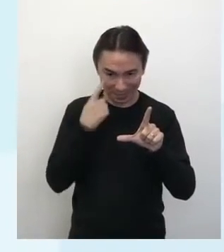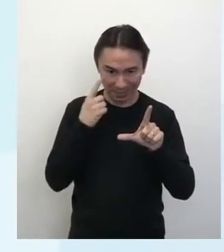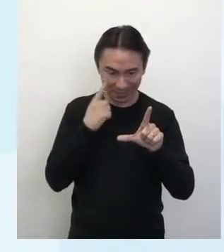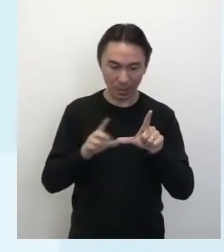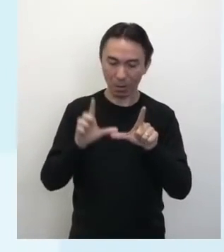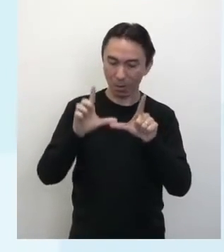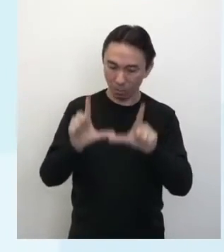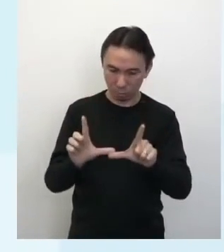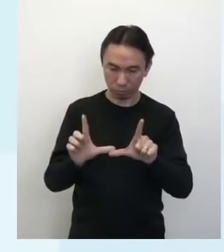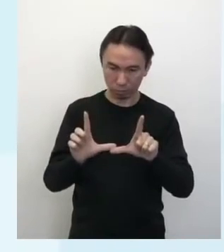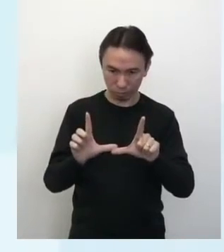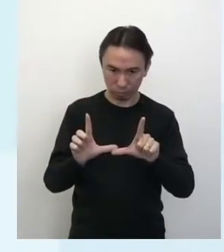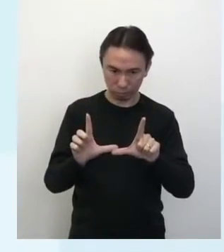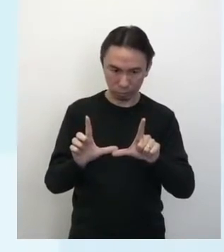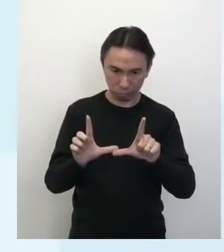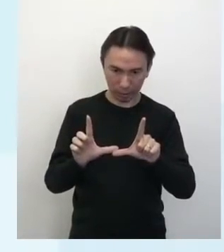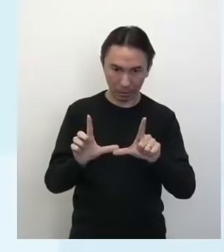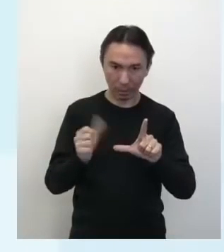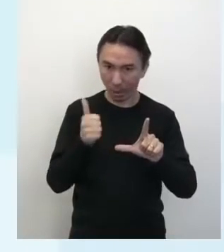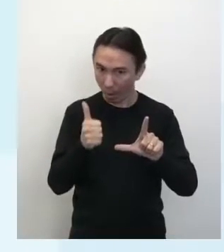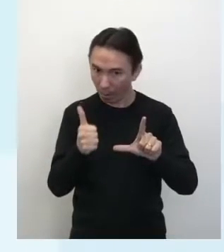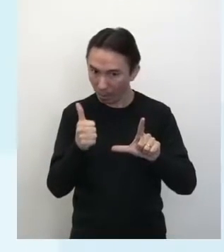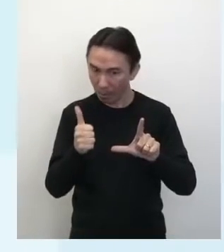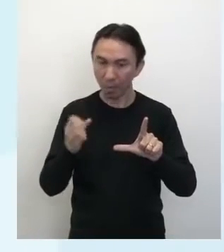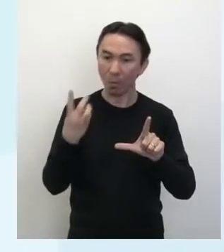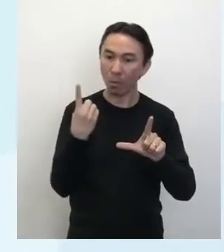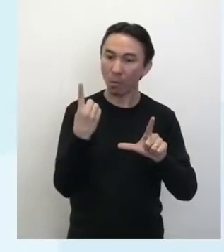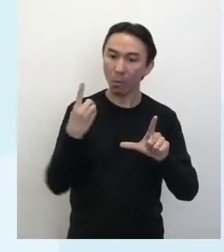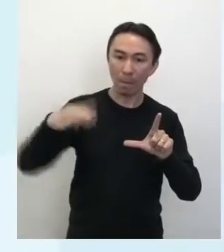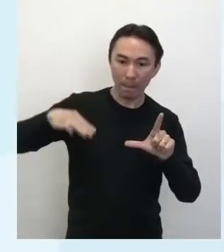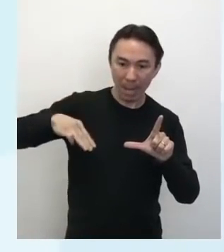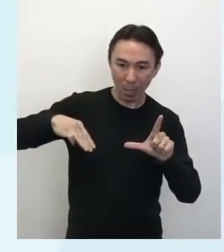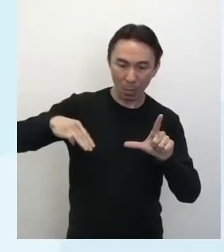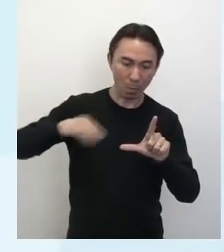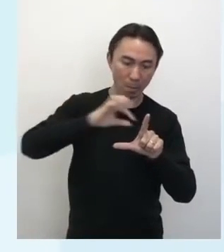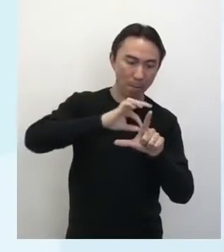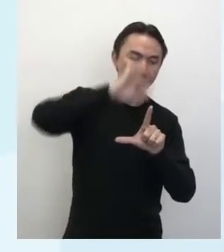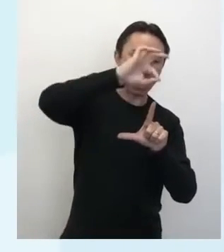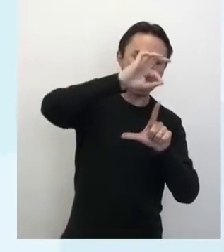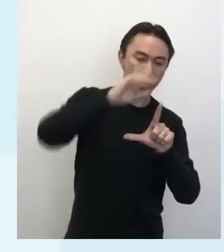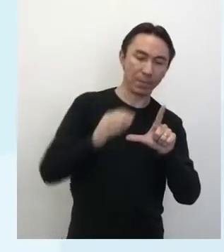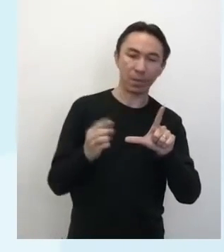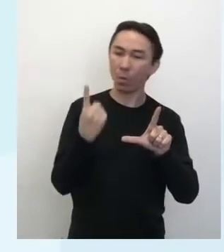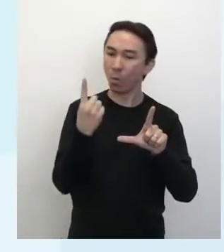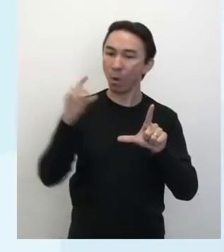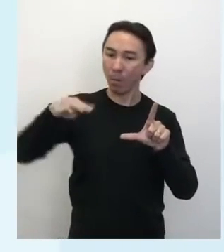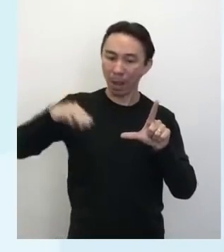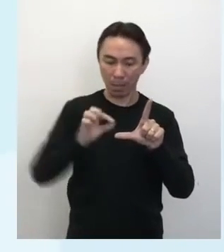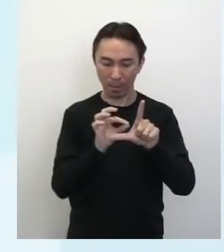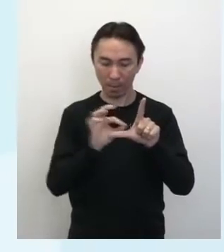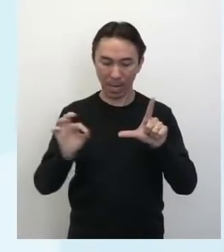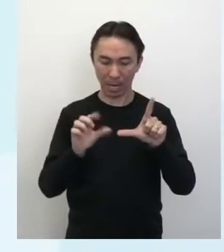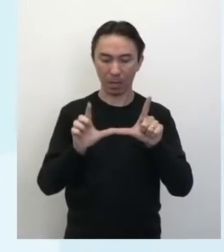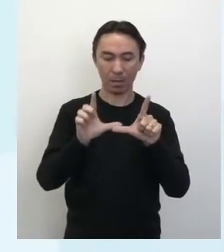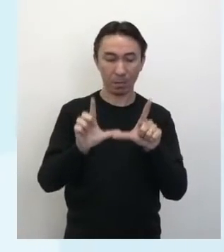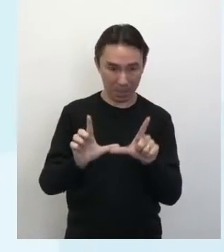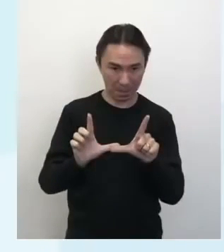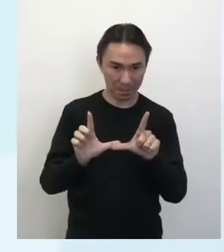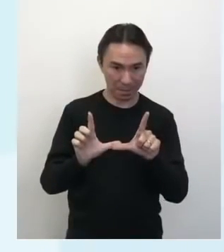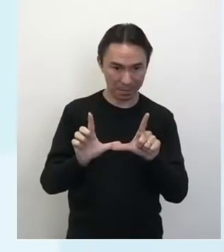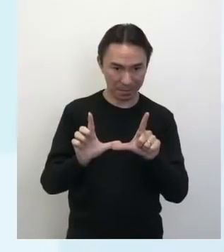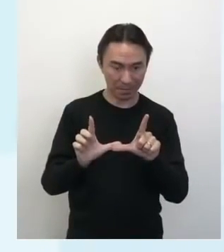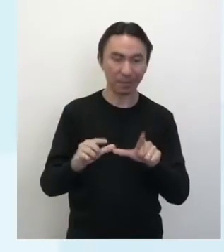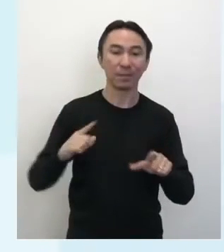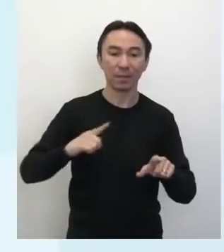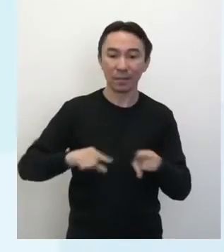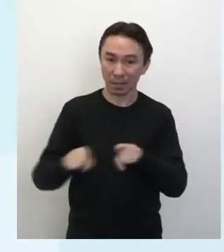por 1 metro, a gente já vai falar sobre isso e demonstrar isso de forma mais clara para você, tá bom? E aí nós temos lá o quilômetro